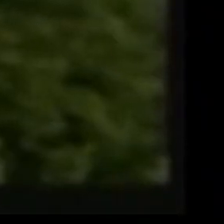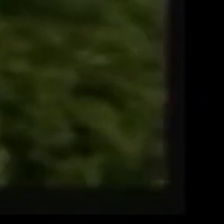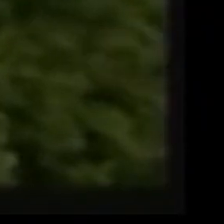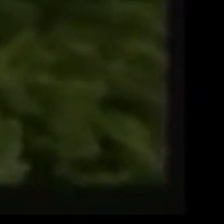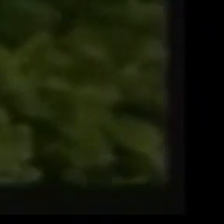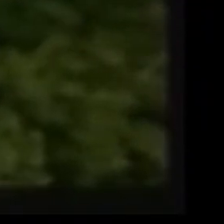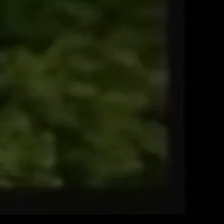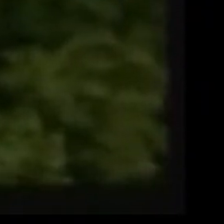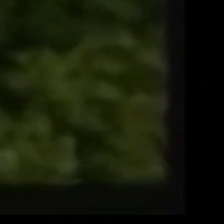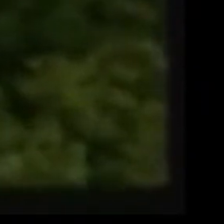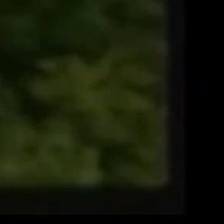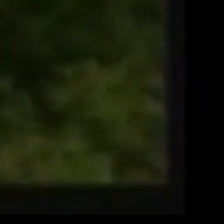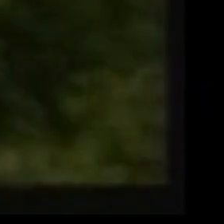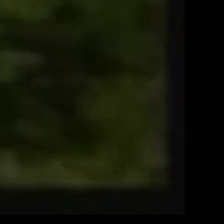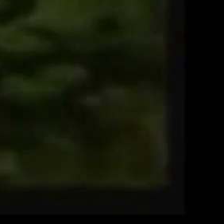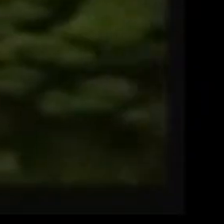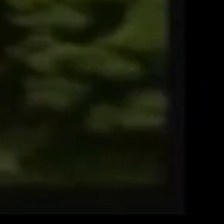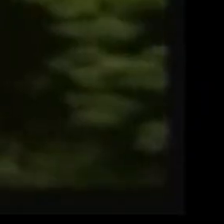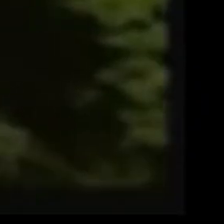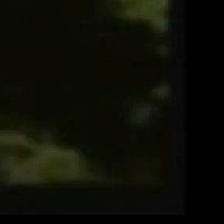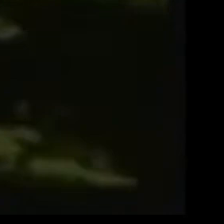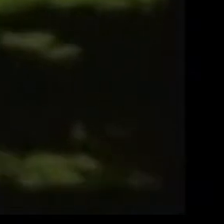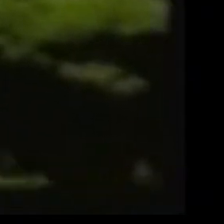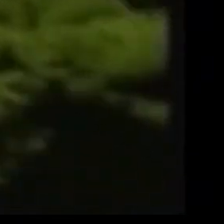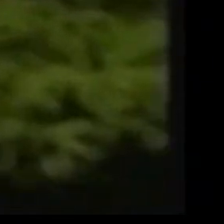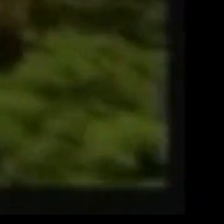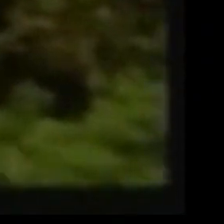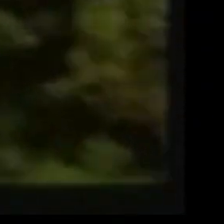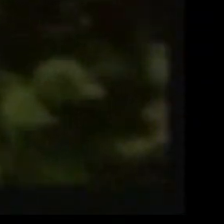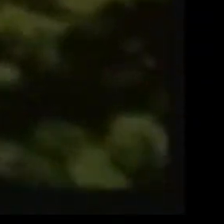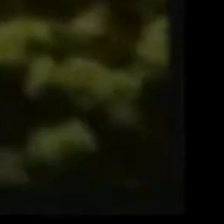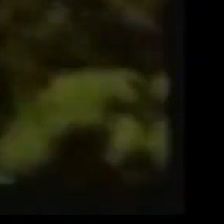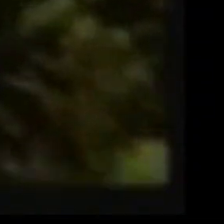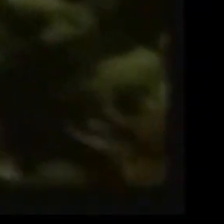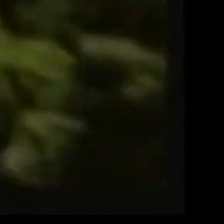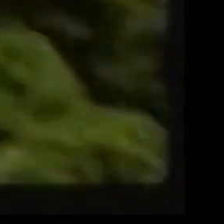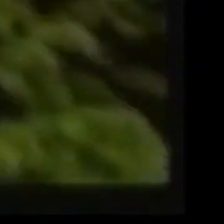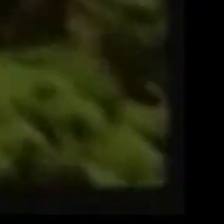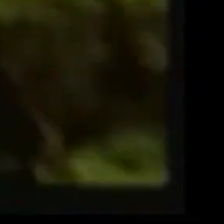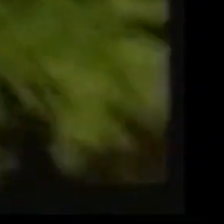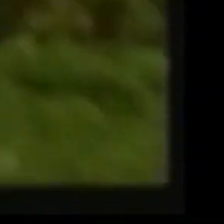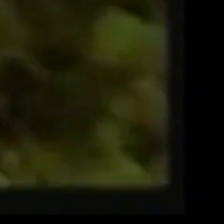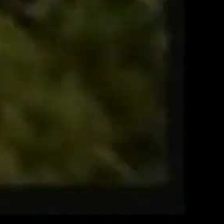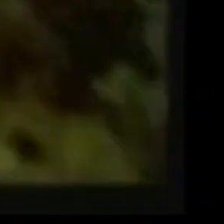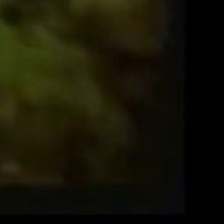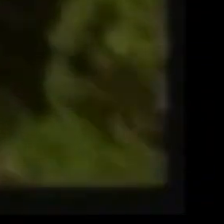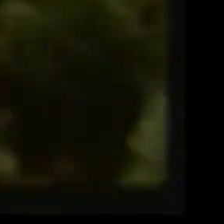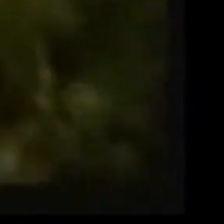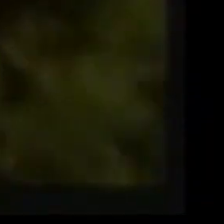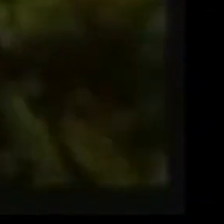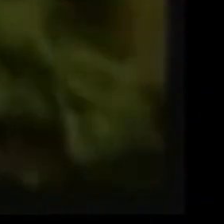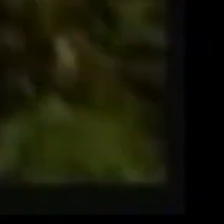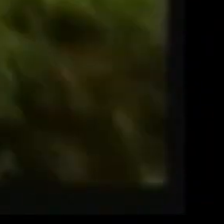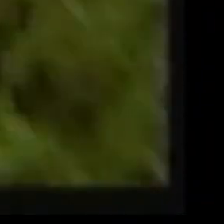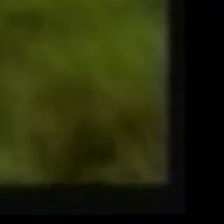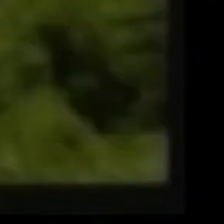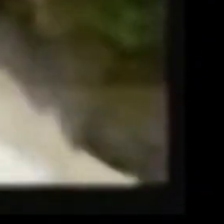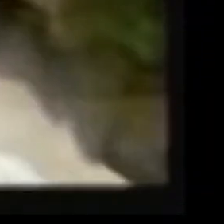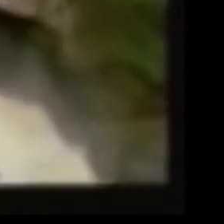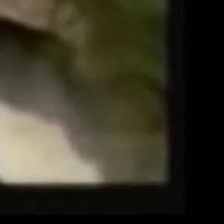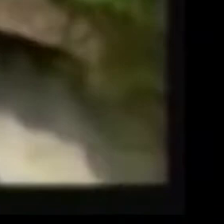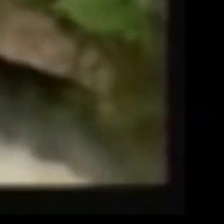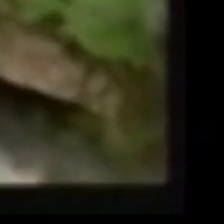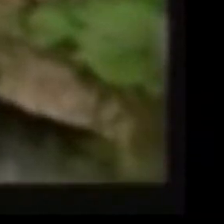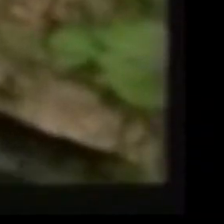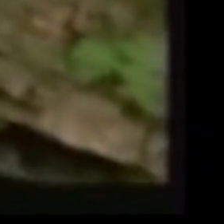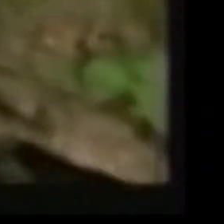símbolo, honra para o que ostentas estrelado, e tira o verde louro desta